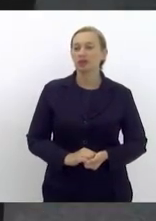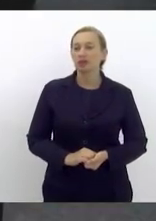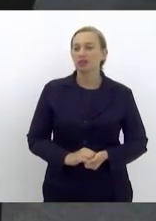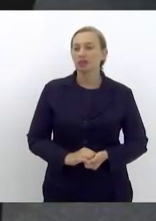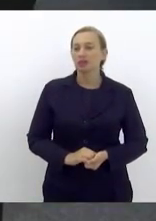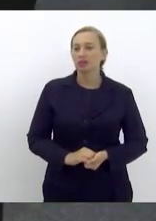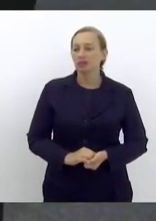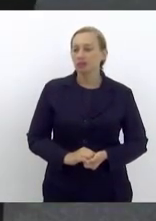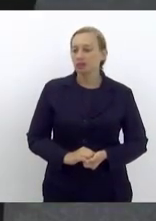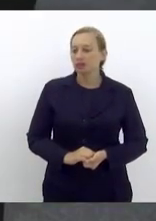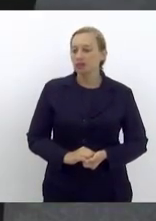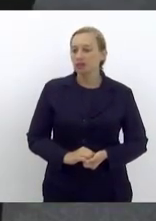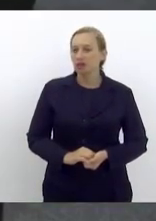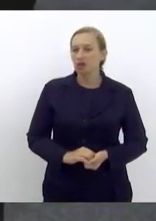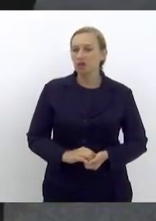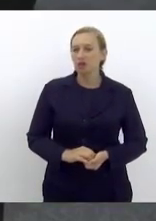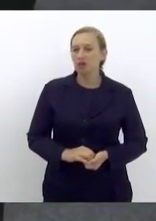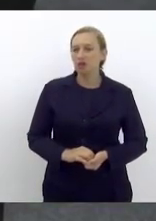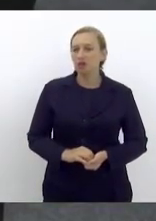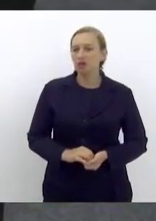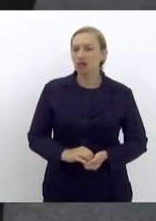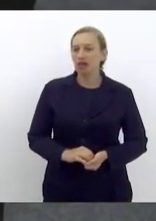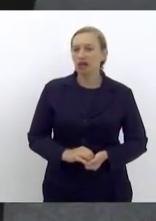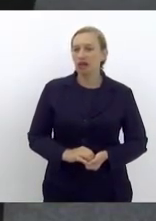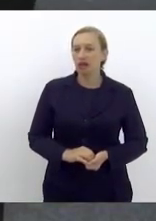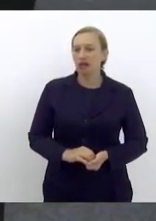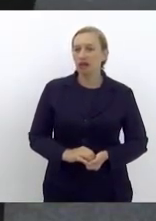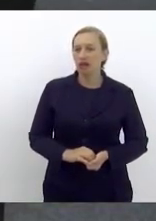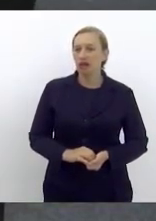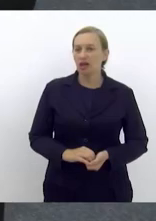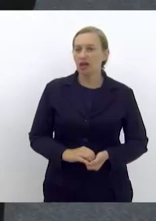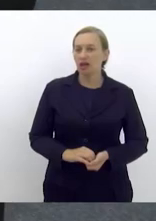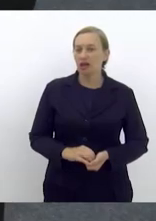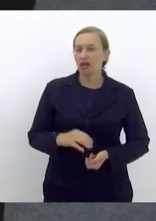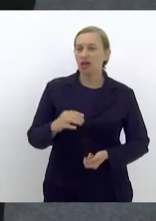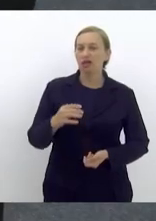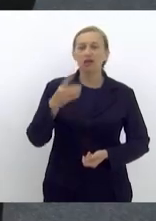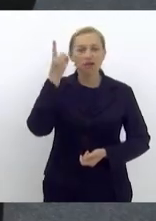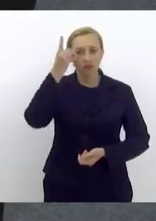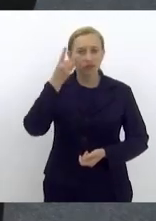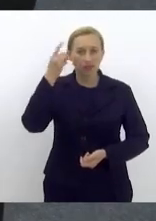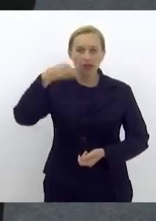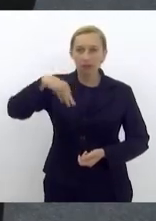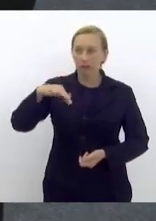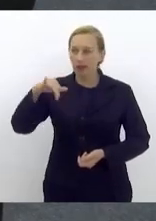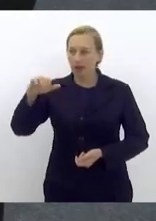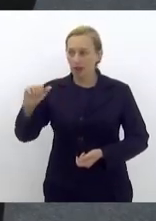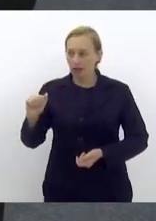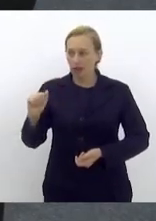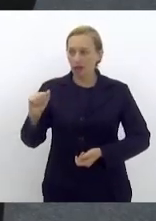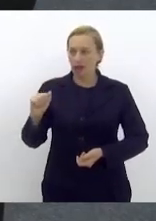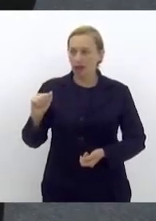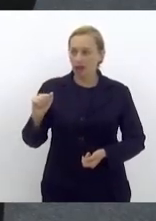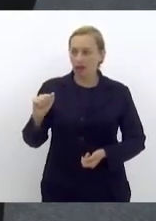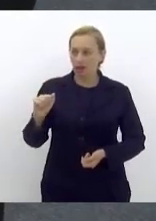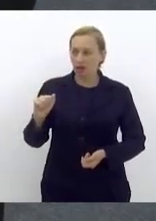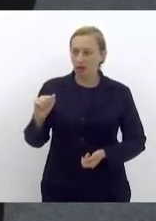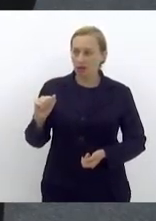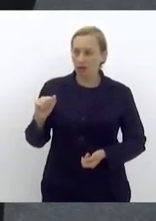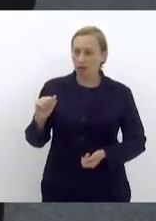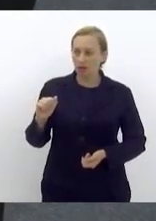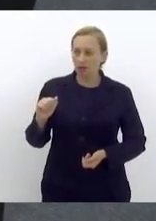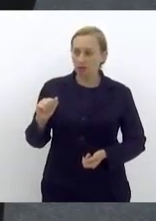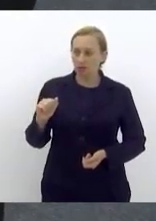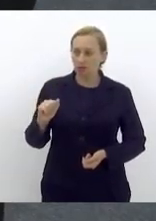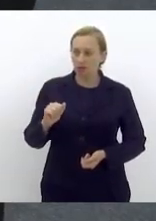quero elogiar a iniciativa da deputada Marina do MST. Eu tive a oportunidade de presidir o Conselho